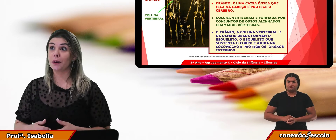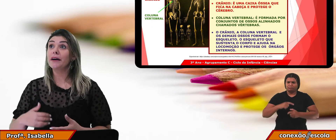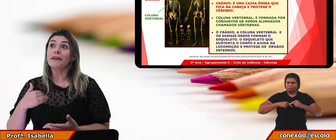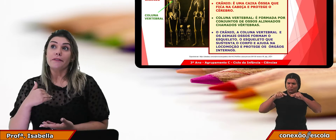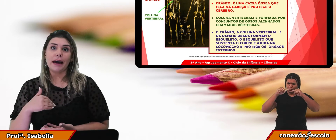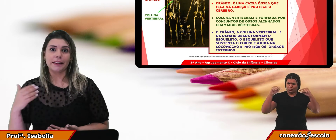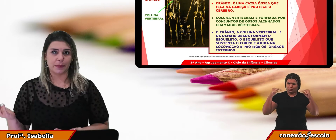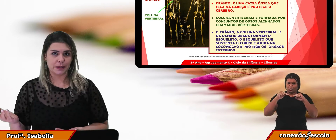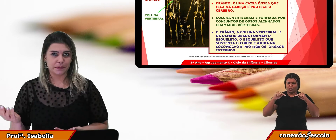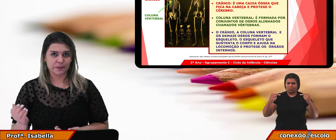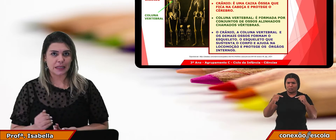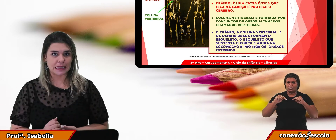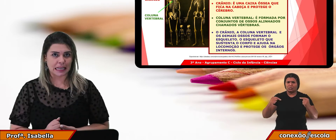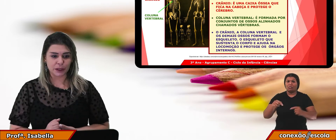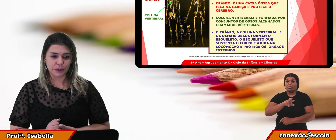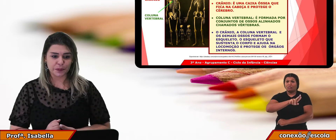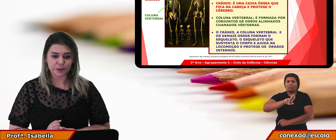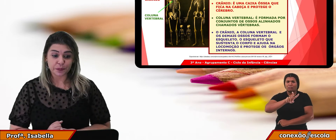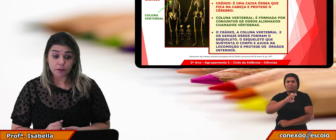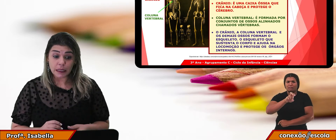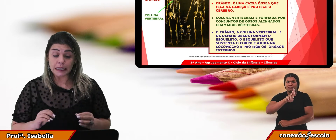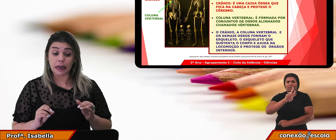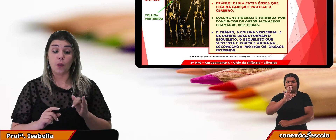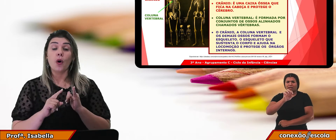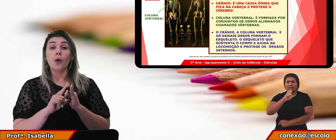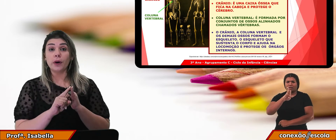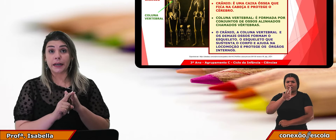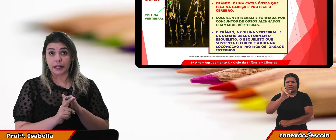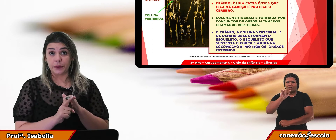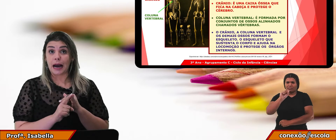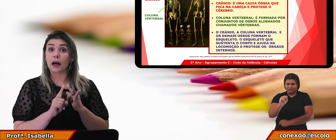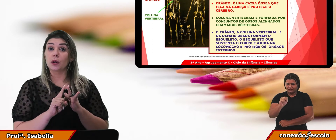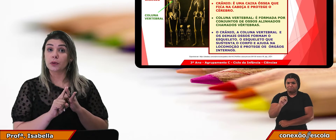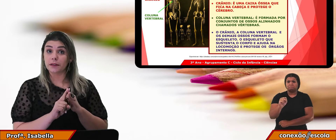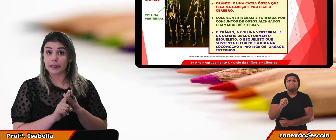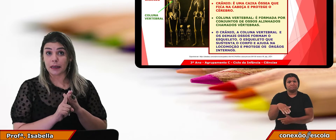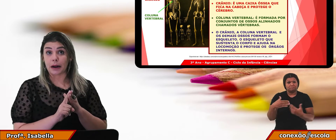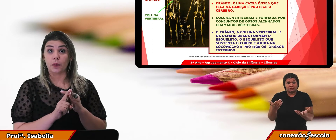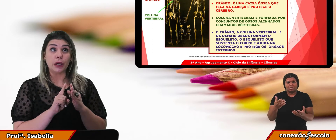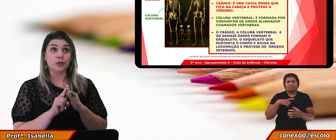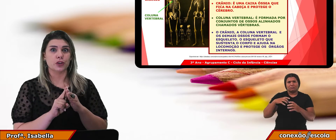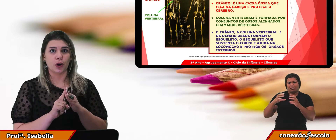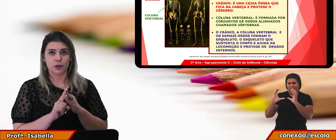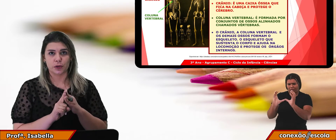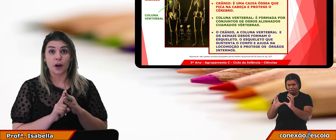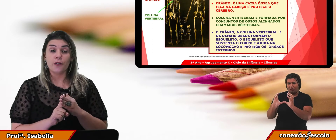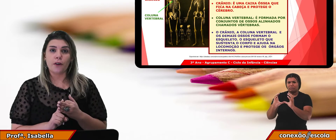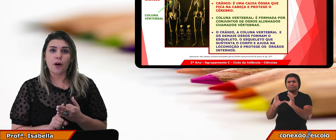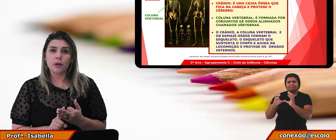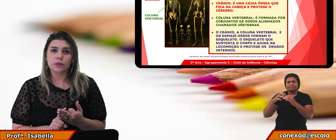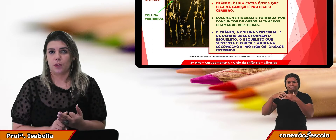que chama vértebras, certo? Então, o crânio, a coluna vertebral e os